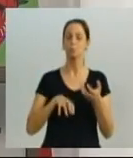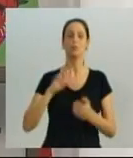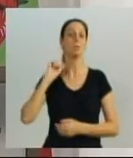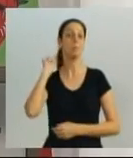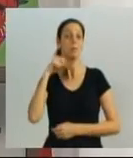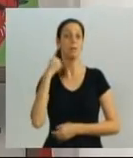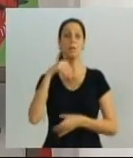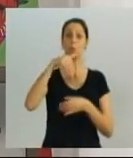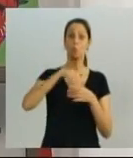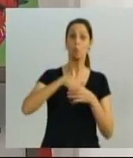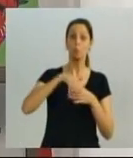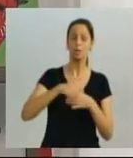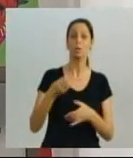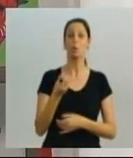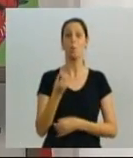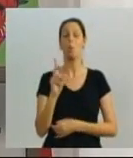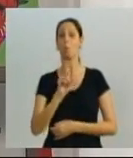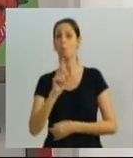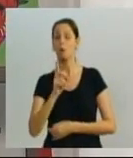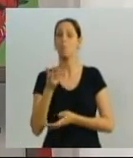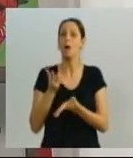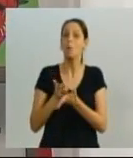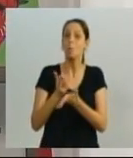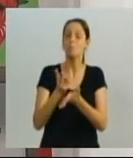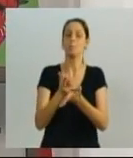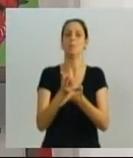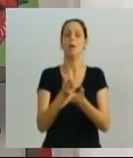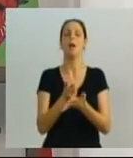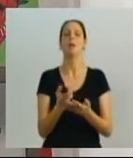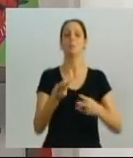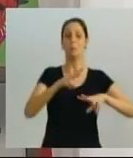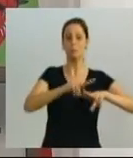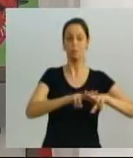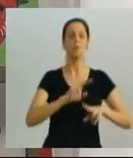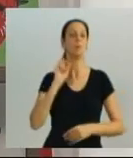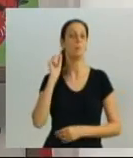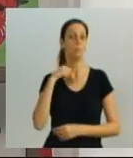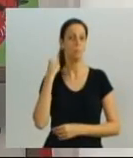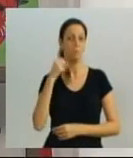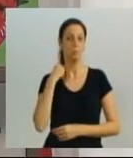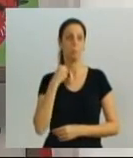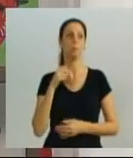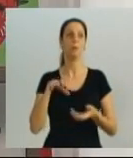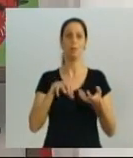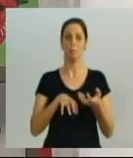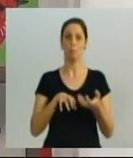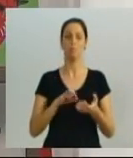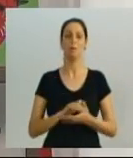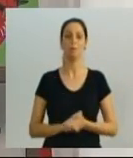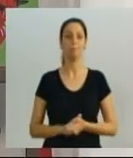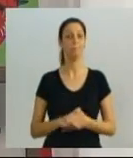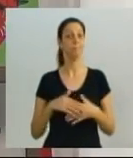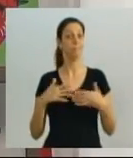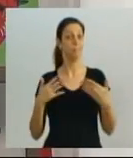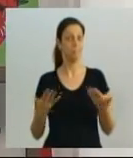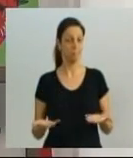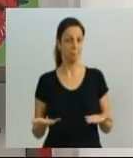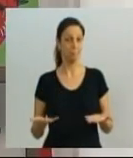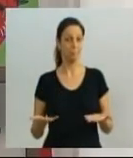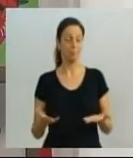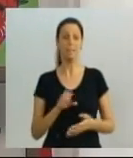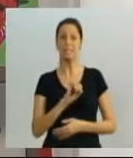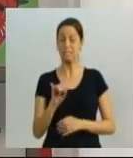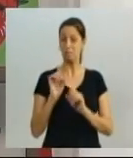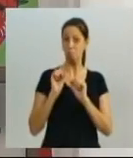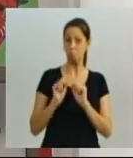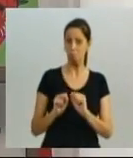votando ou não pela manutenção da prisão de um senador da República. Bom, se